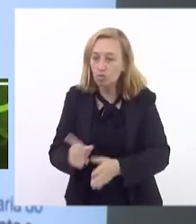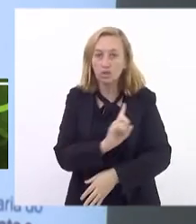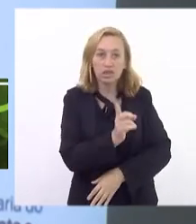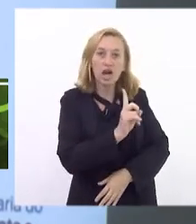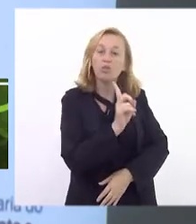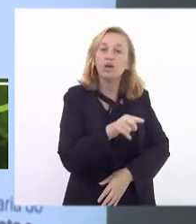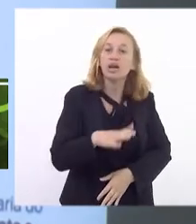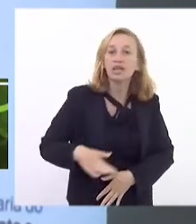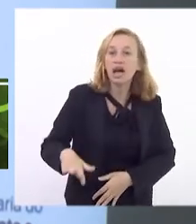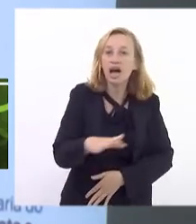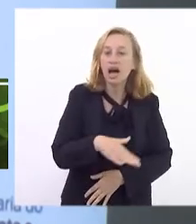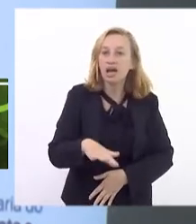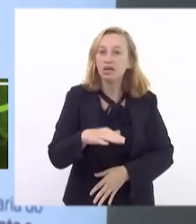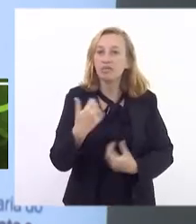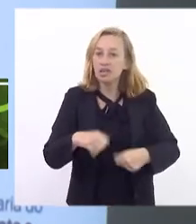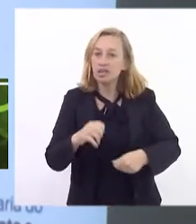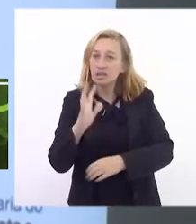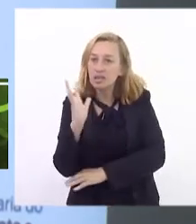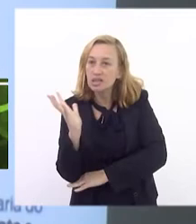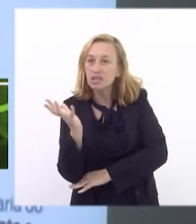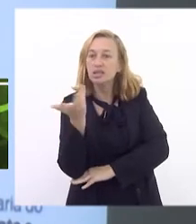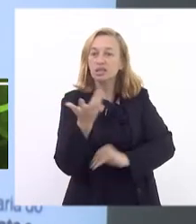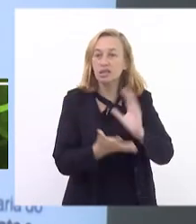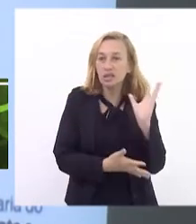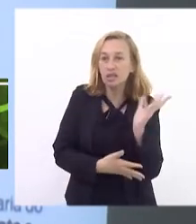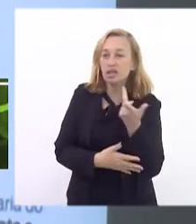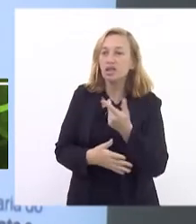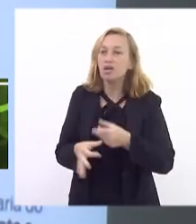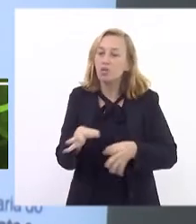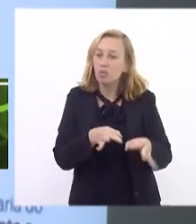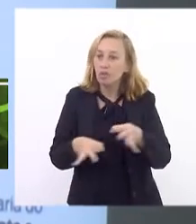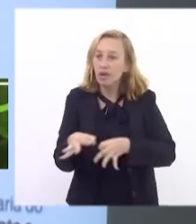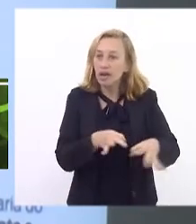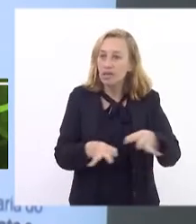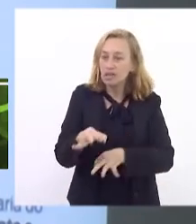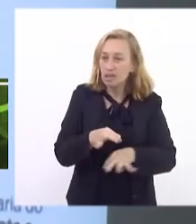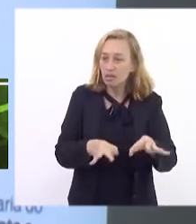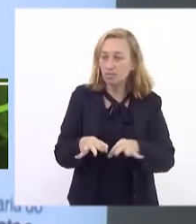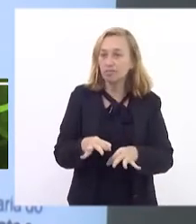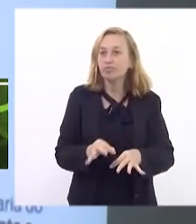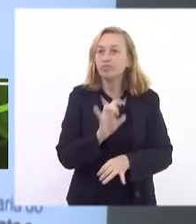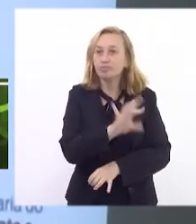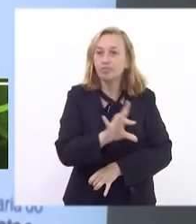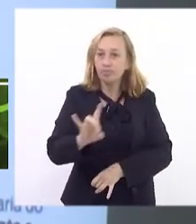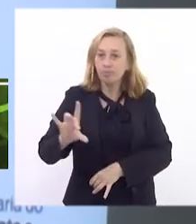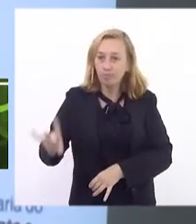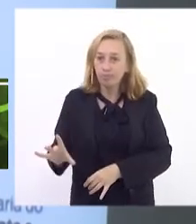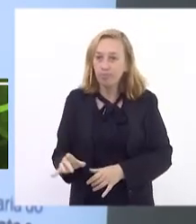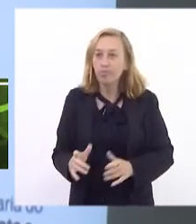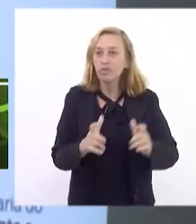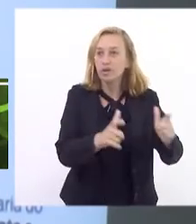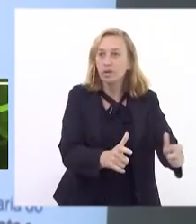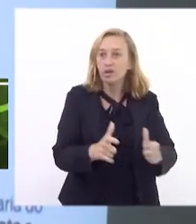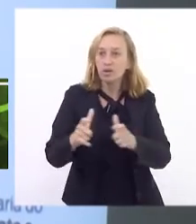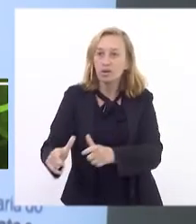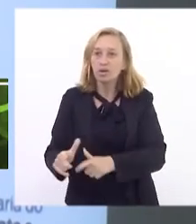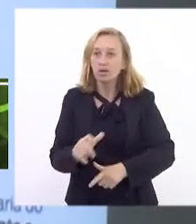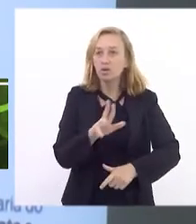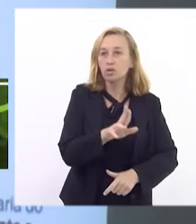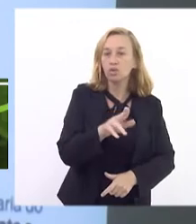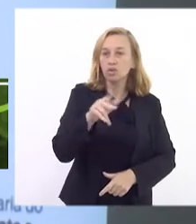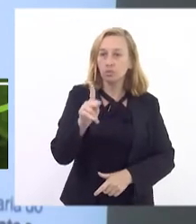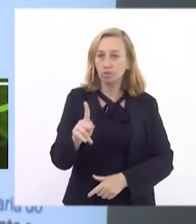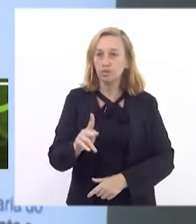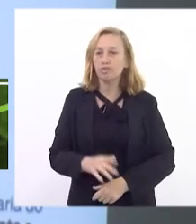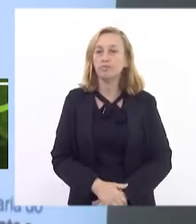da área que precisa ser reflorestada. Então, vai ser feito um trabalho de reflorestamento. Então, para cada NUP, um plano de intervenção específico. Pode